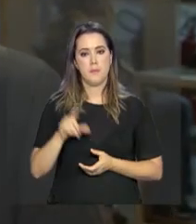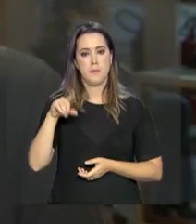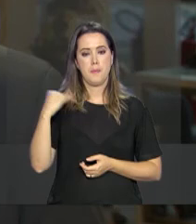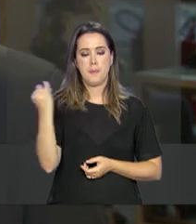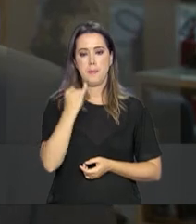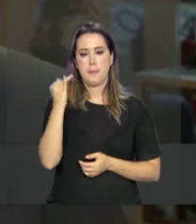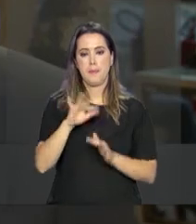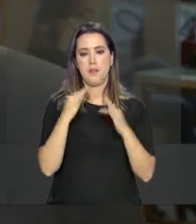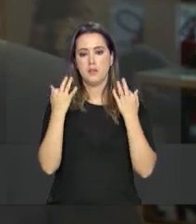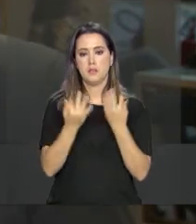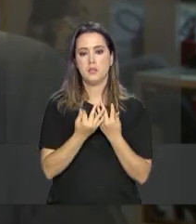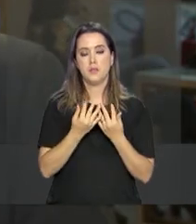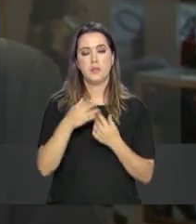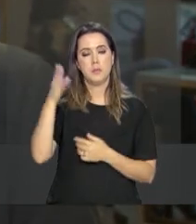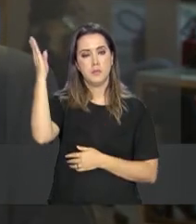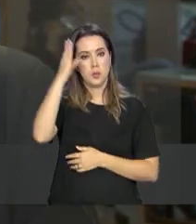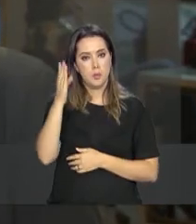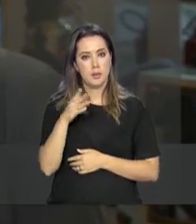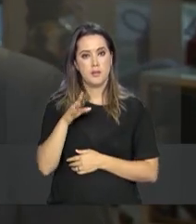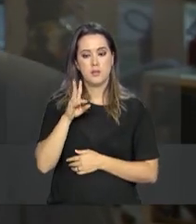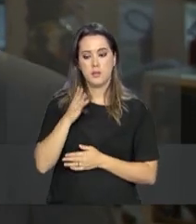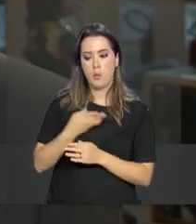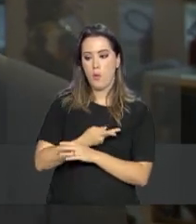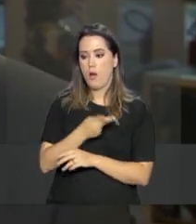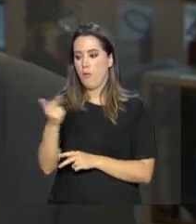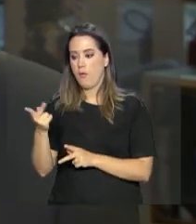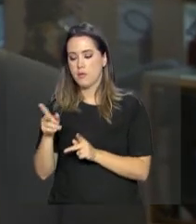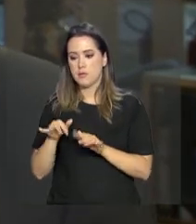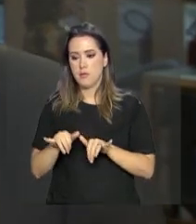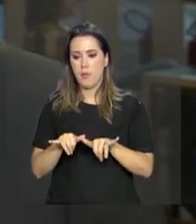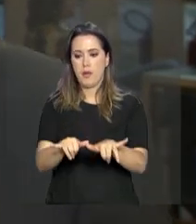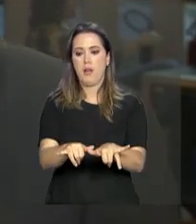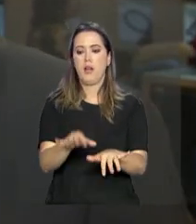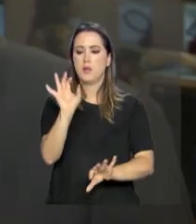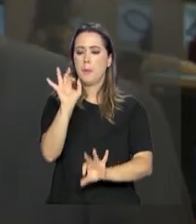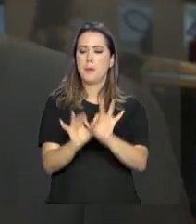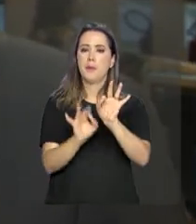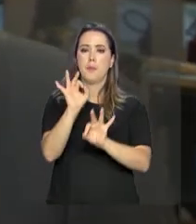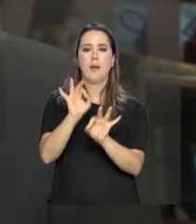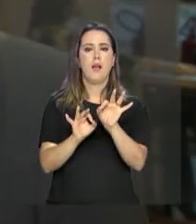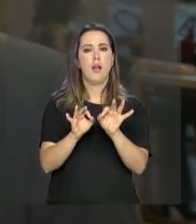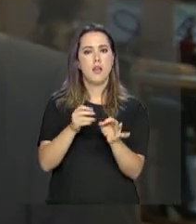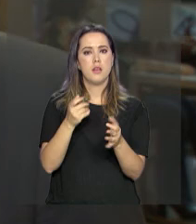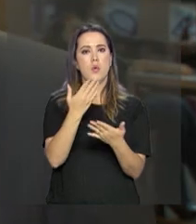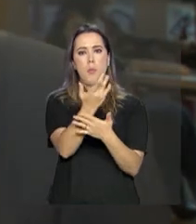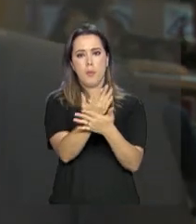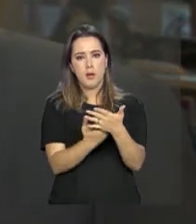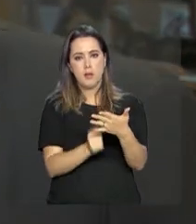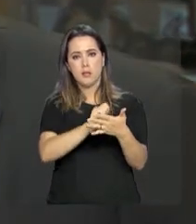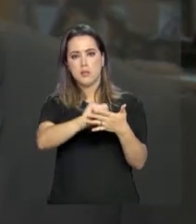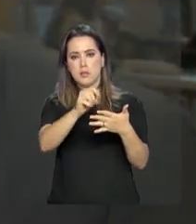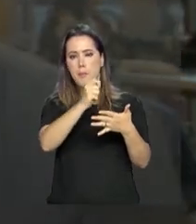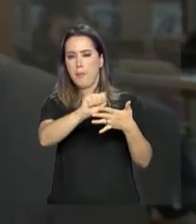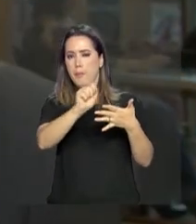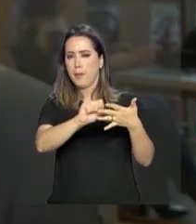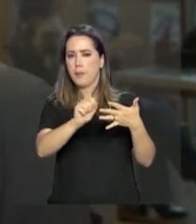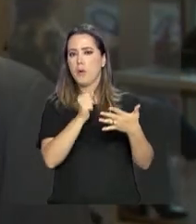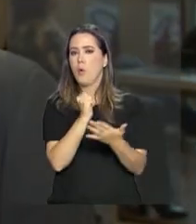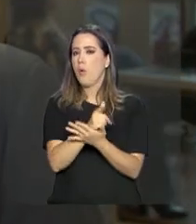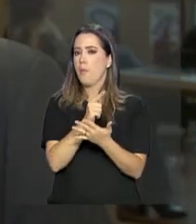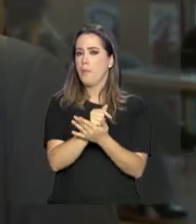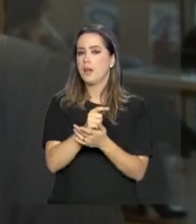família brasileira, ao ir ao supermercado, por exemplo, prepare uma lista de compra para evitar comprar aquilo que já tem em casa. A parte